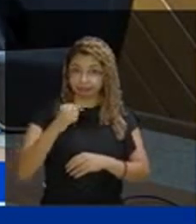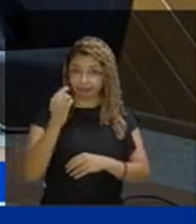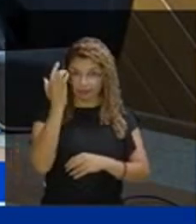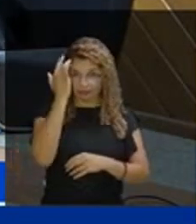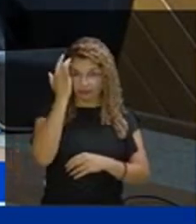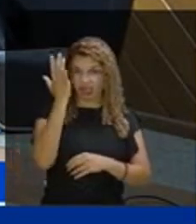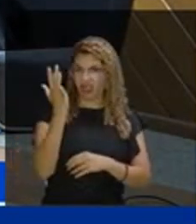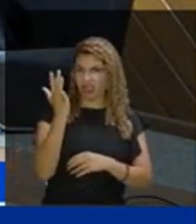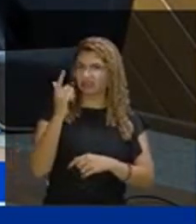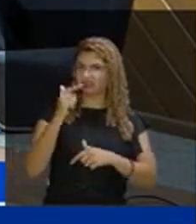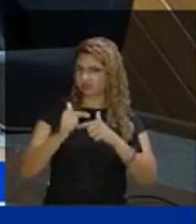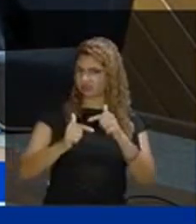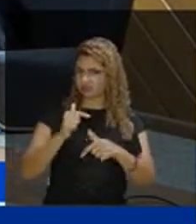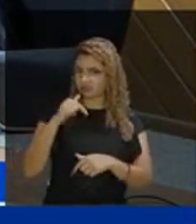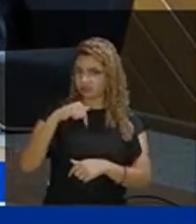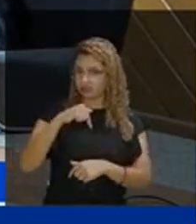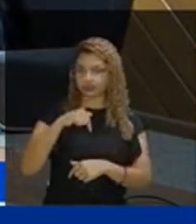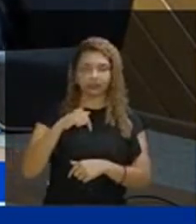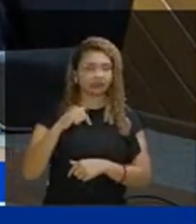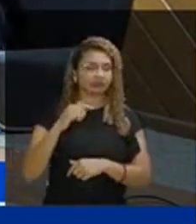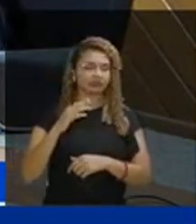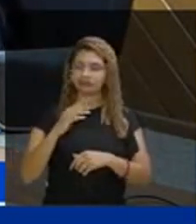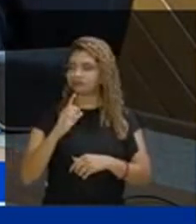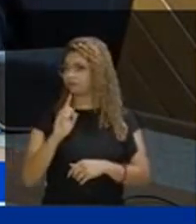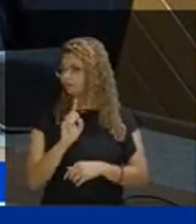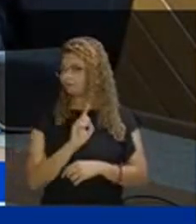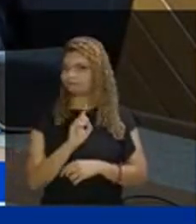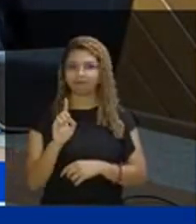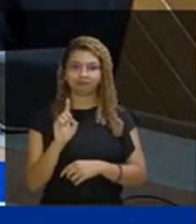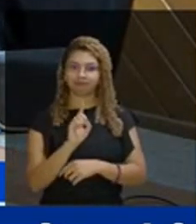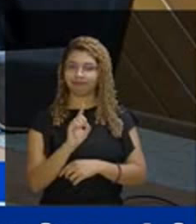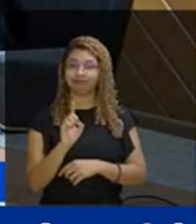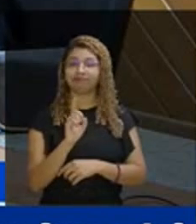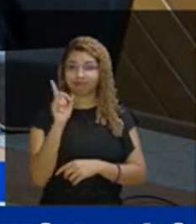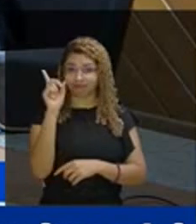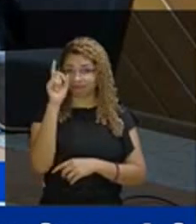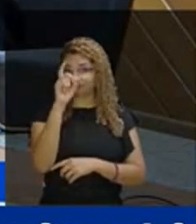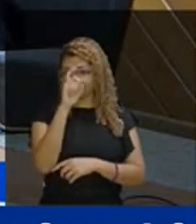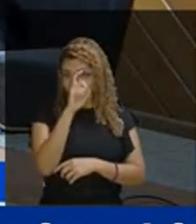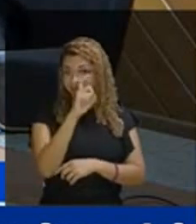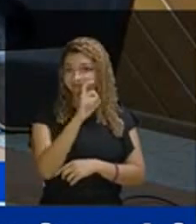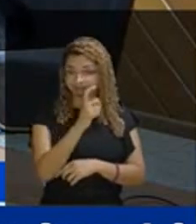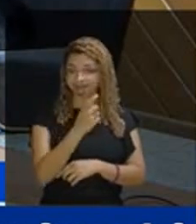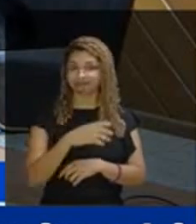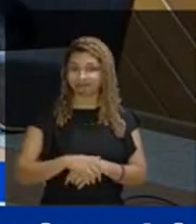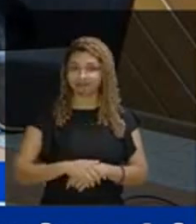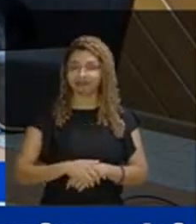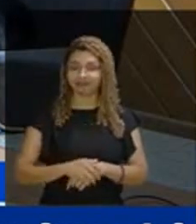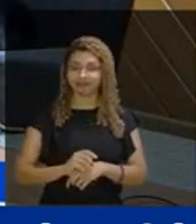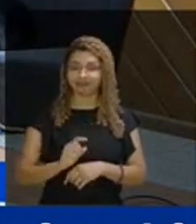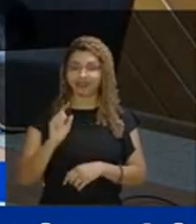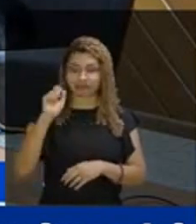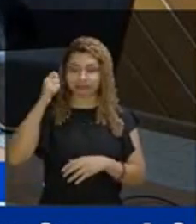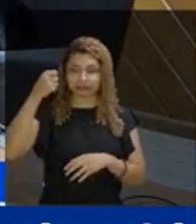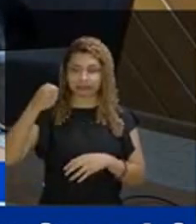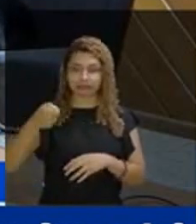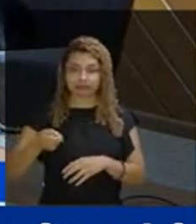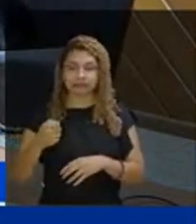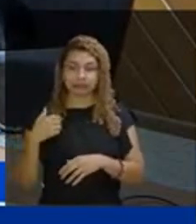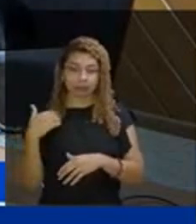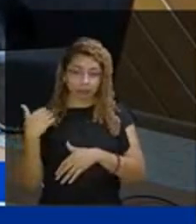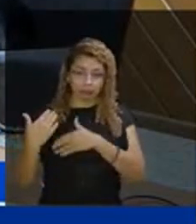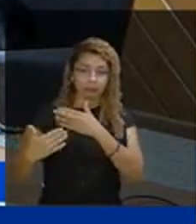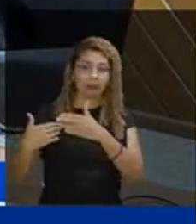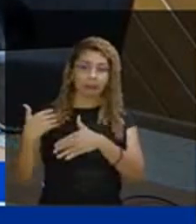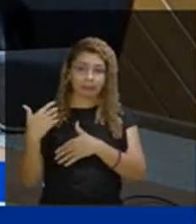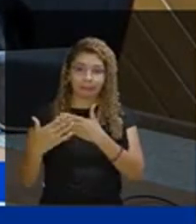não sabemos o quanto é difícil integrarmos o Tribunal Regional Eleitoral, principalmente aqueles que acumulam, e ainda